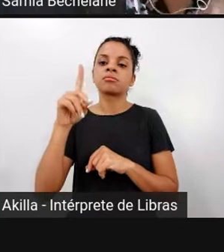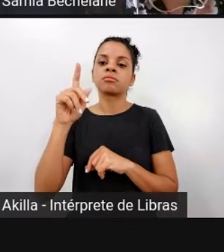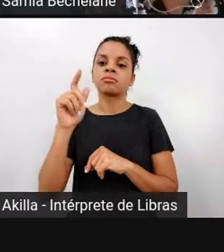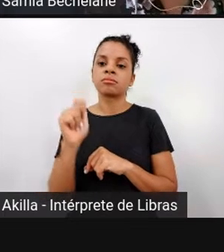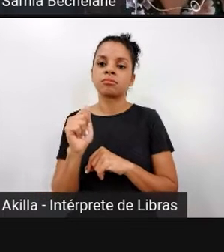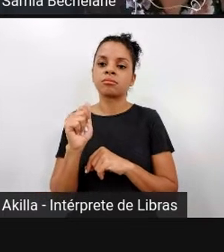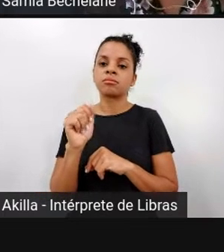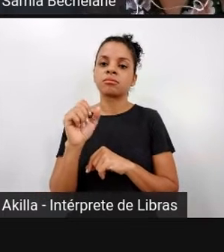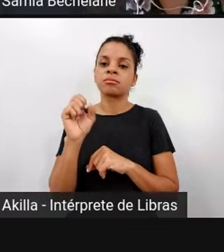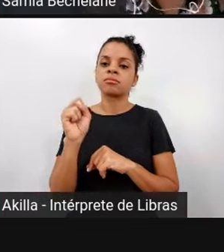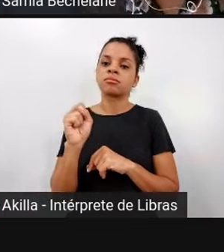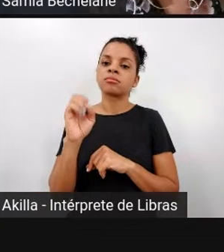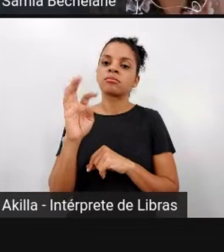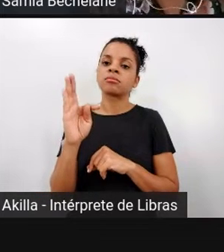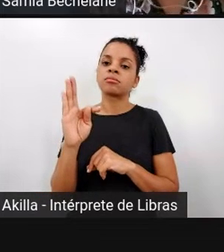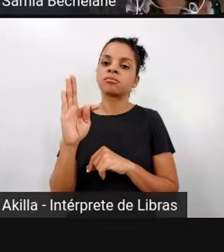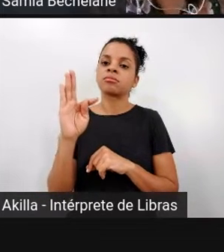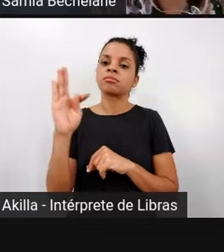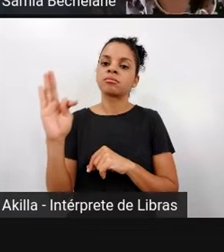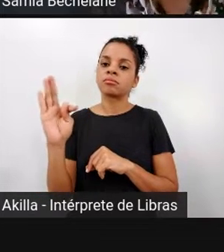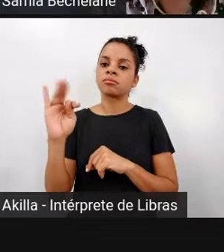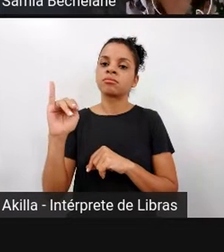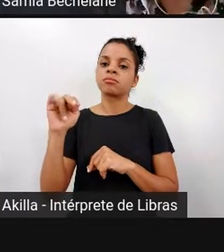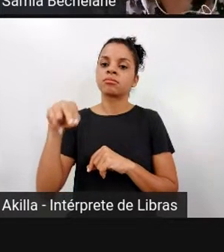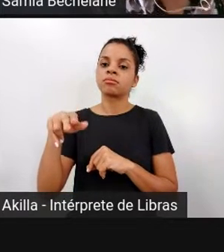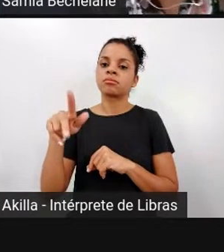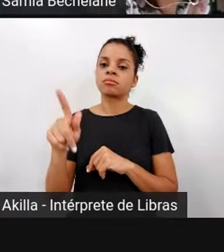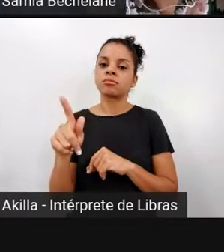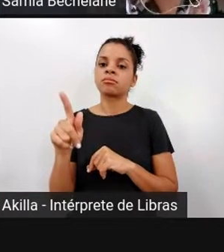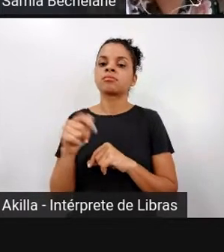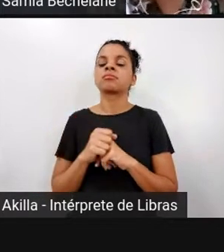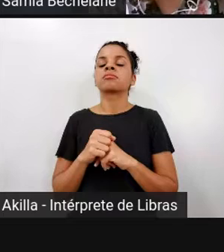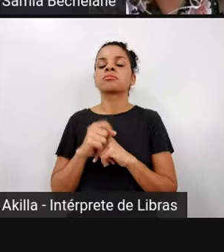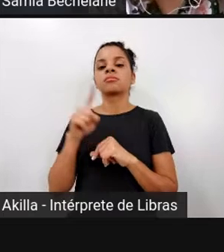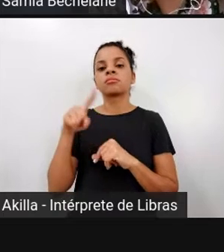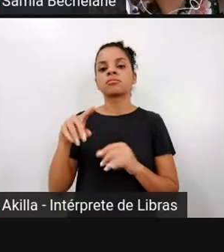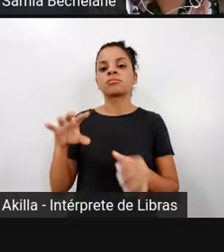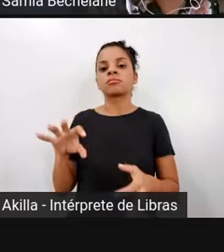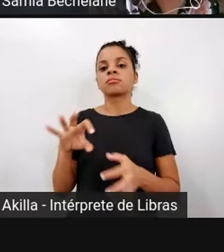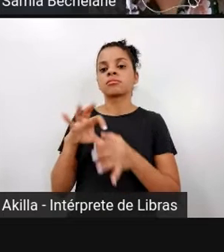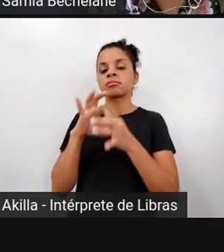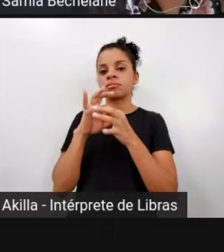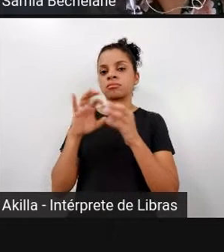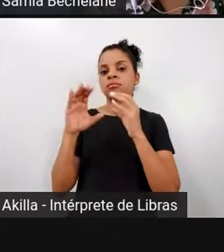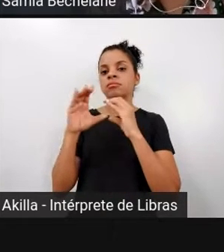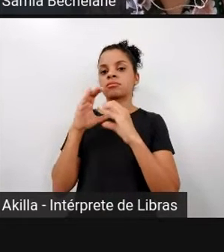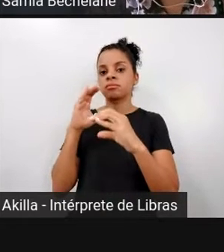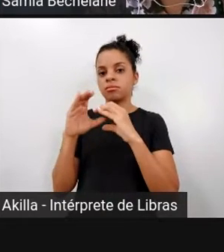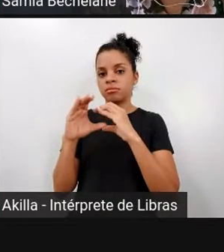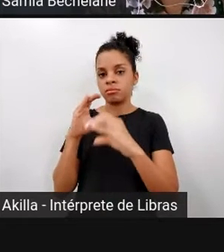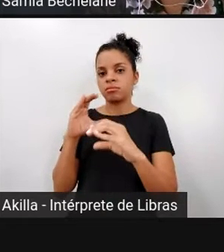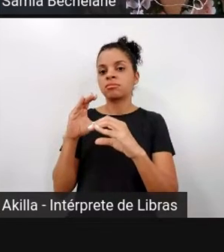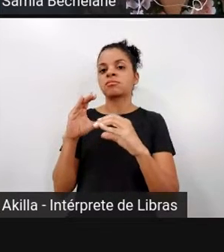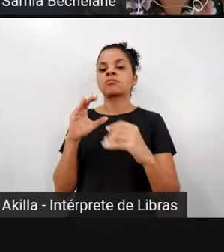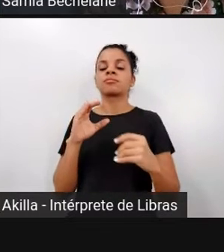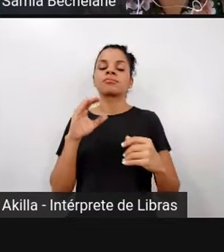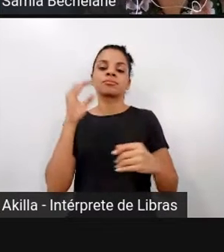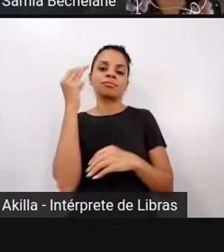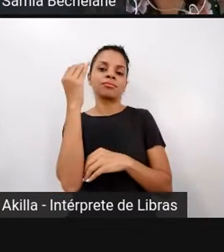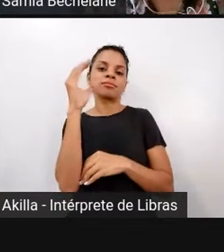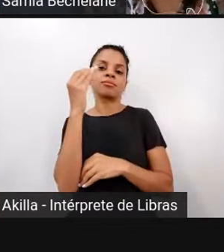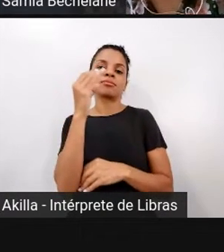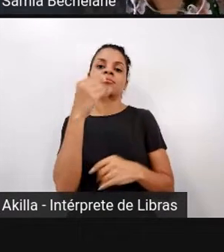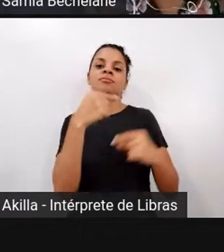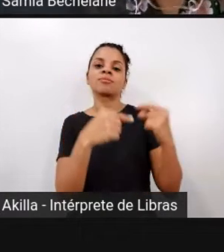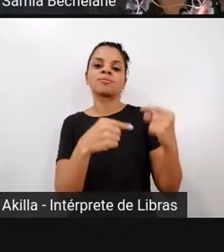teórico muito abrangente e robusto que transita aí entre a comunicação e a ciência política, né, a literatura